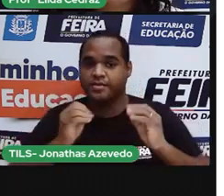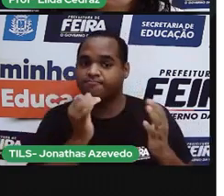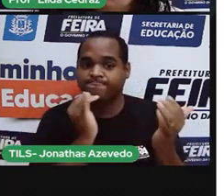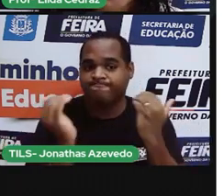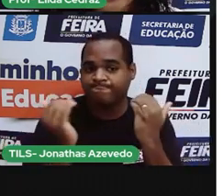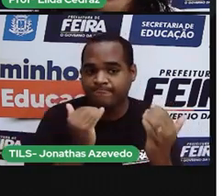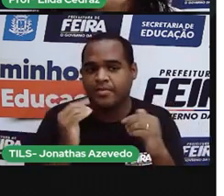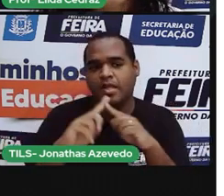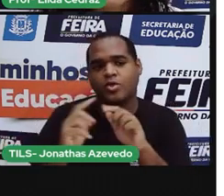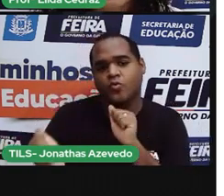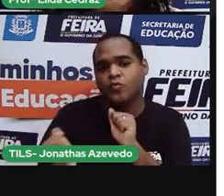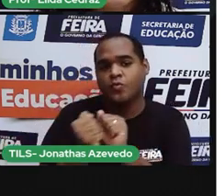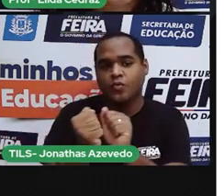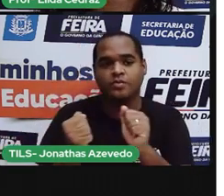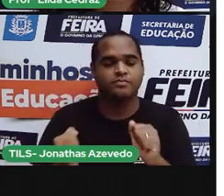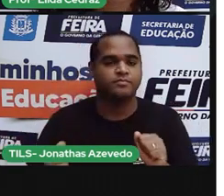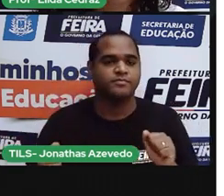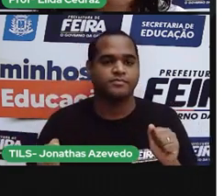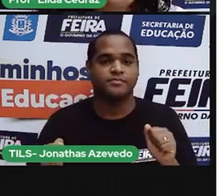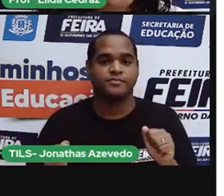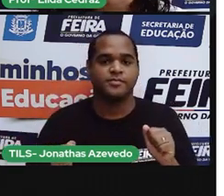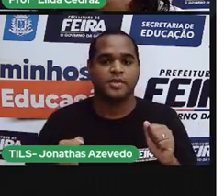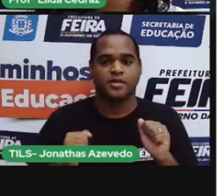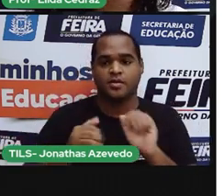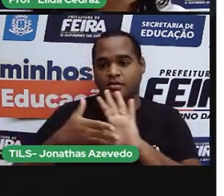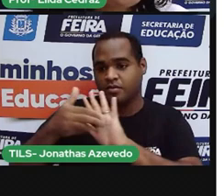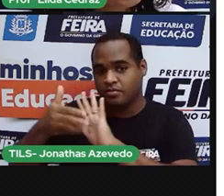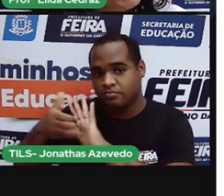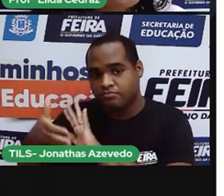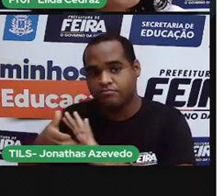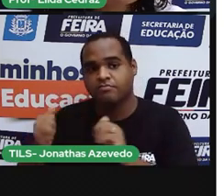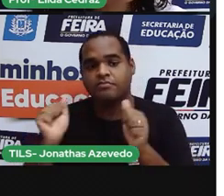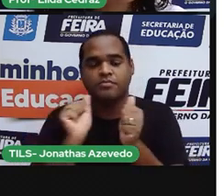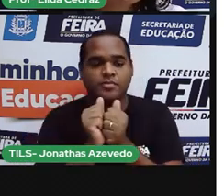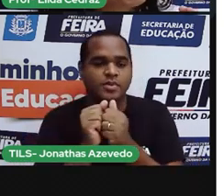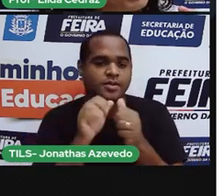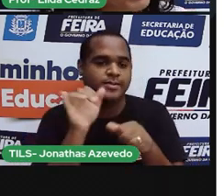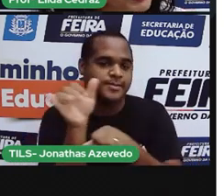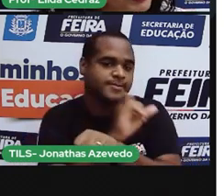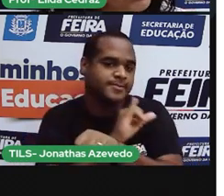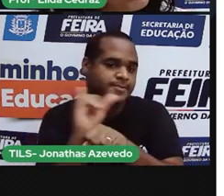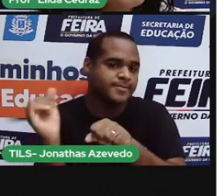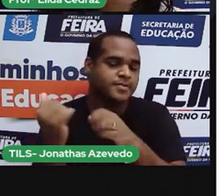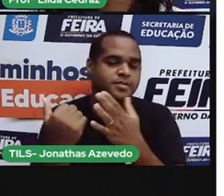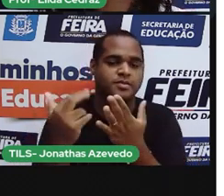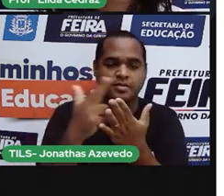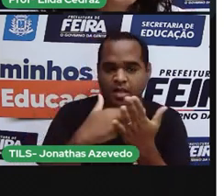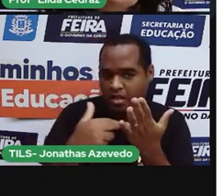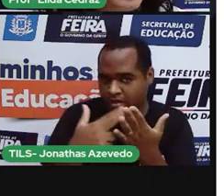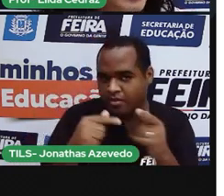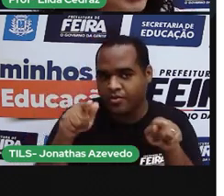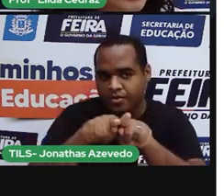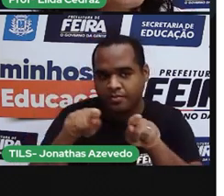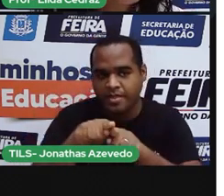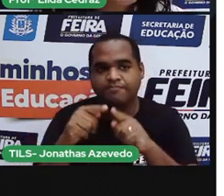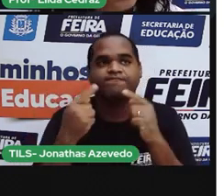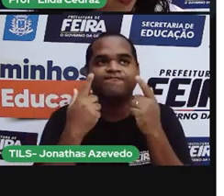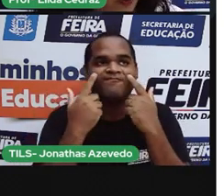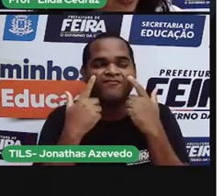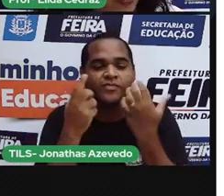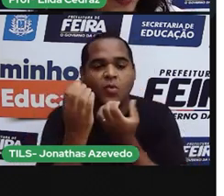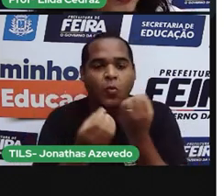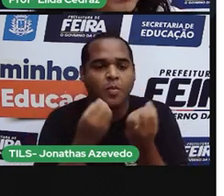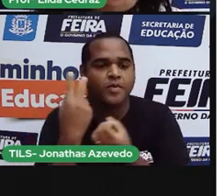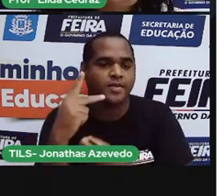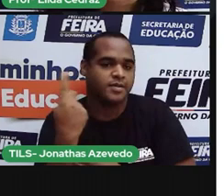comparar, de juntar, de retirar, usando estratégias de desenho e estratégias